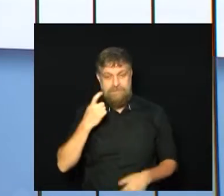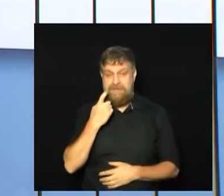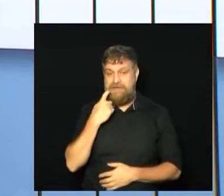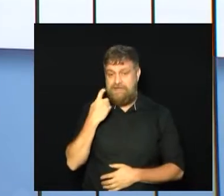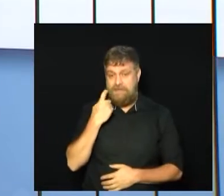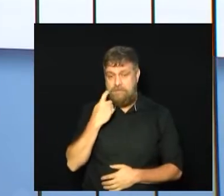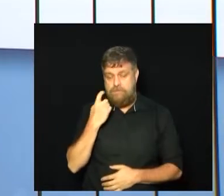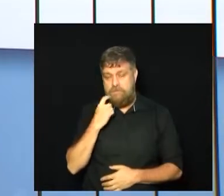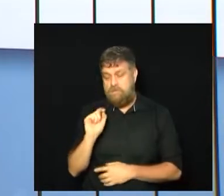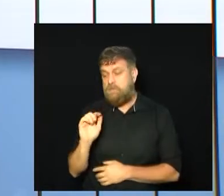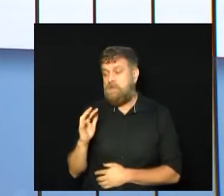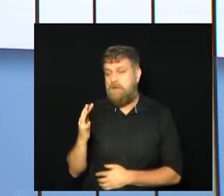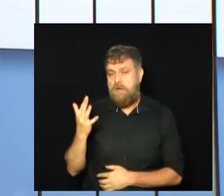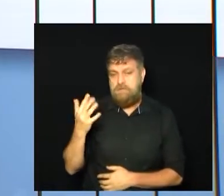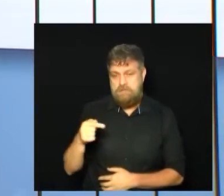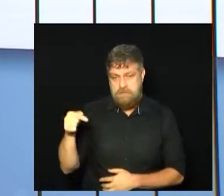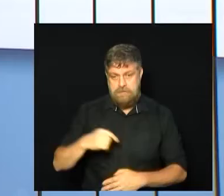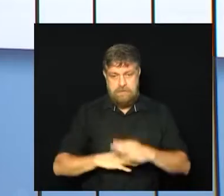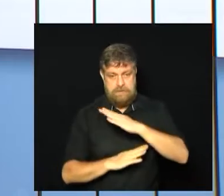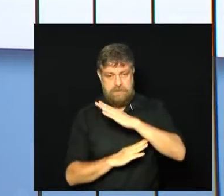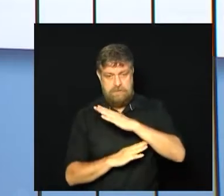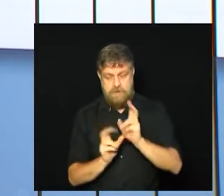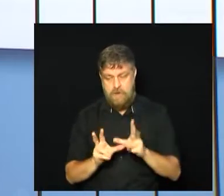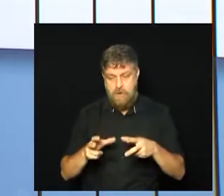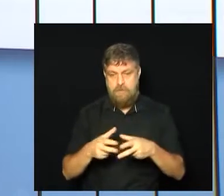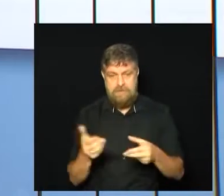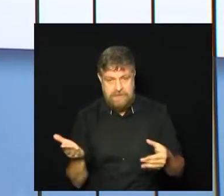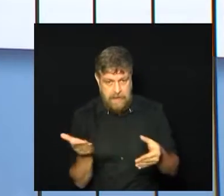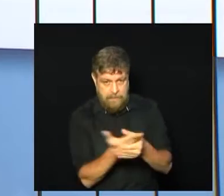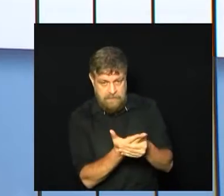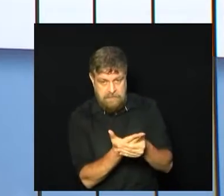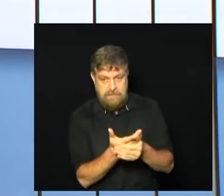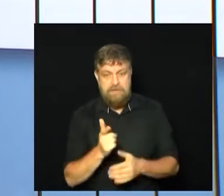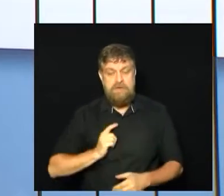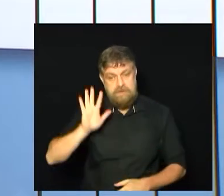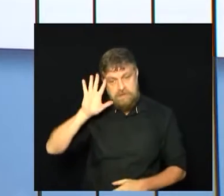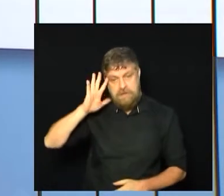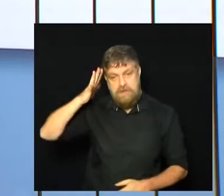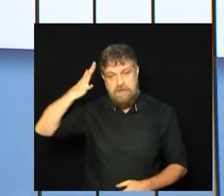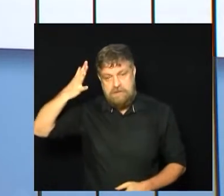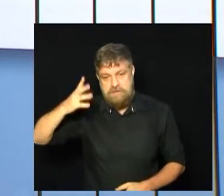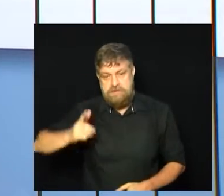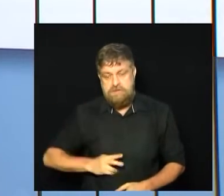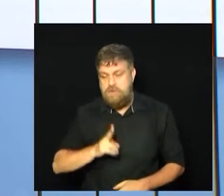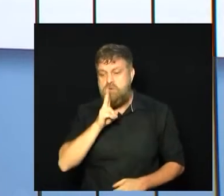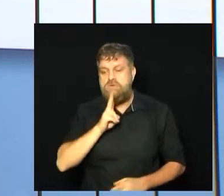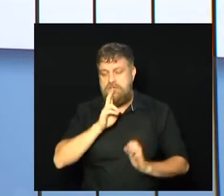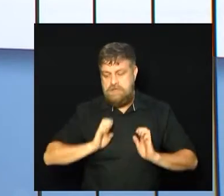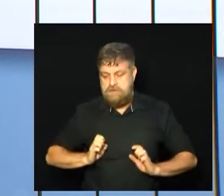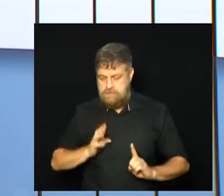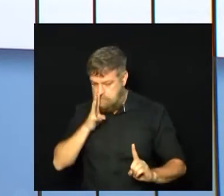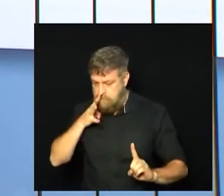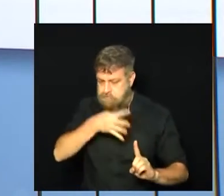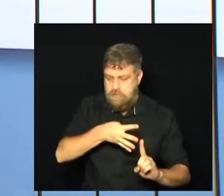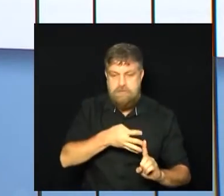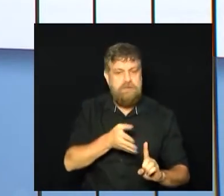sexta-feira aconteceu aqui na Câmara a reunião da comissão processante que definiu, então, pelo arquivamento da denúncia contra o vereador